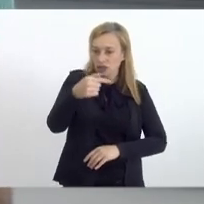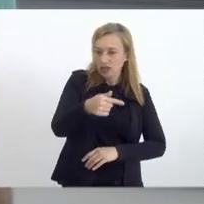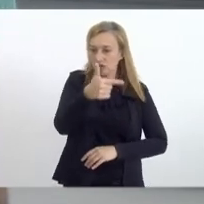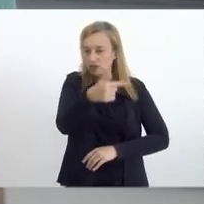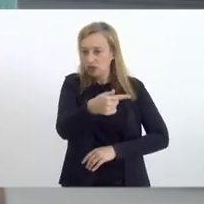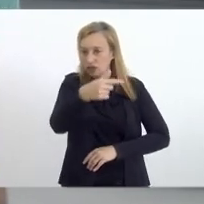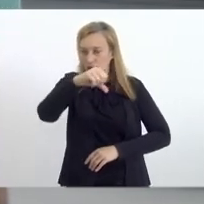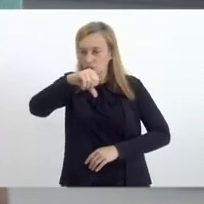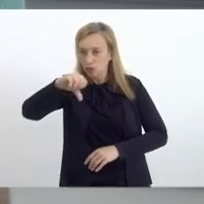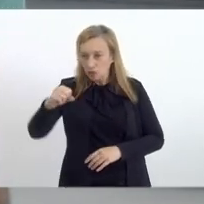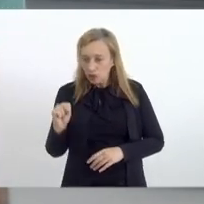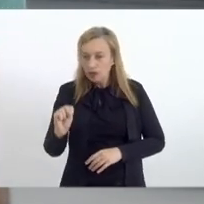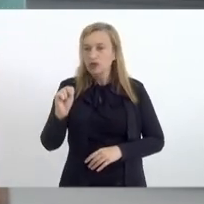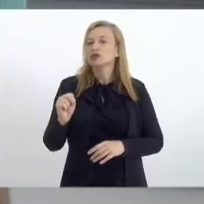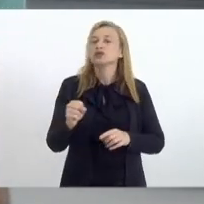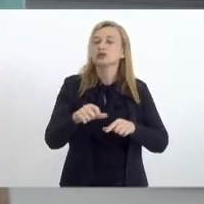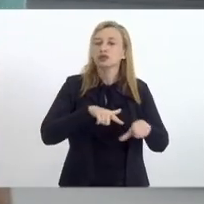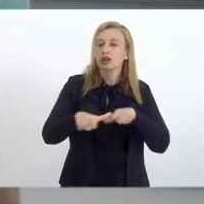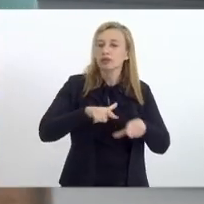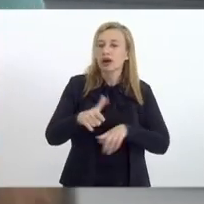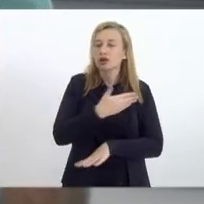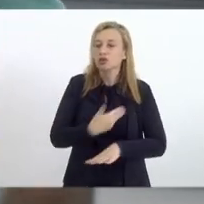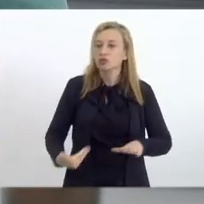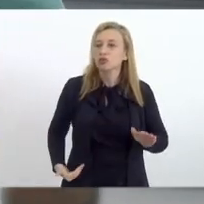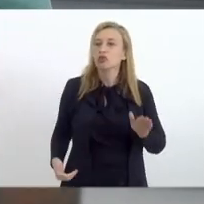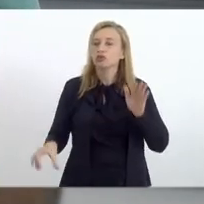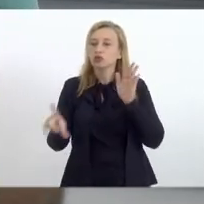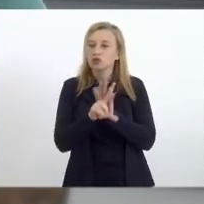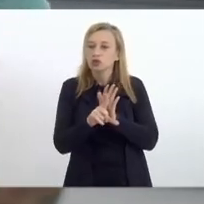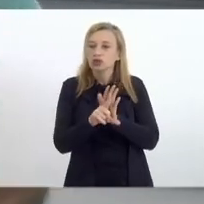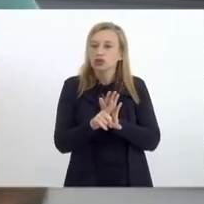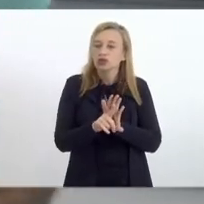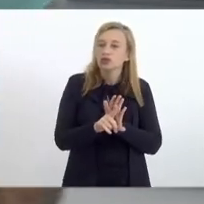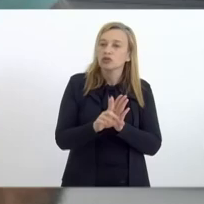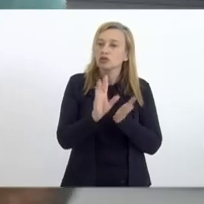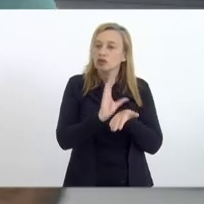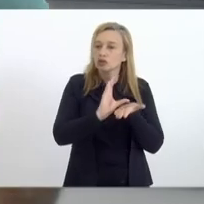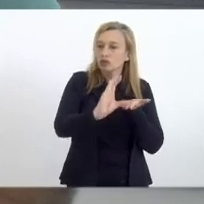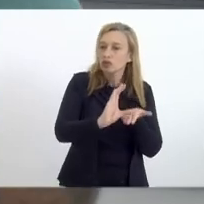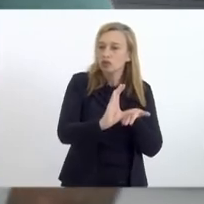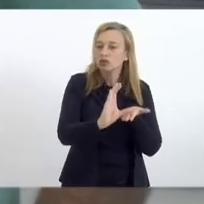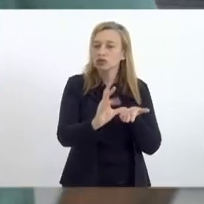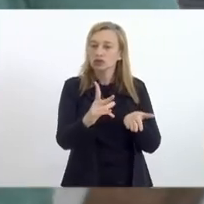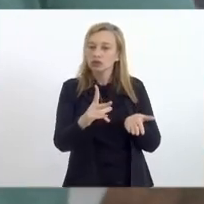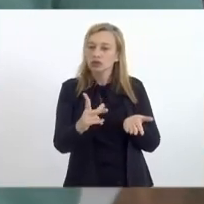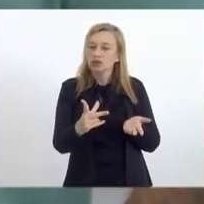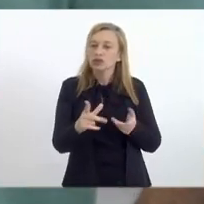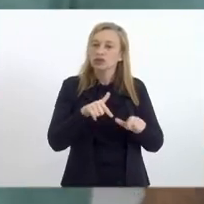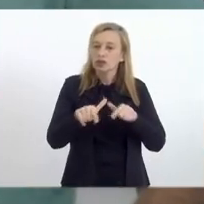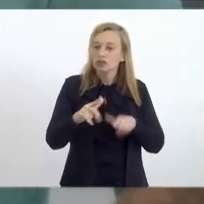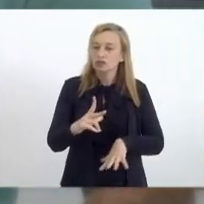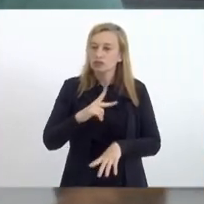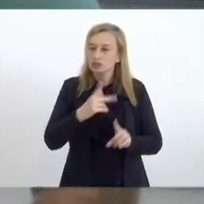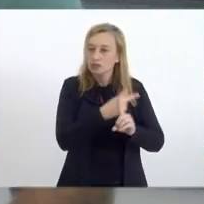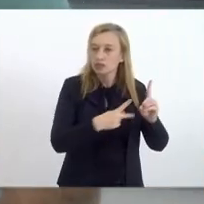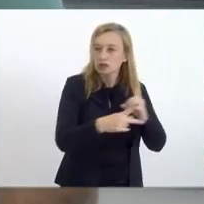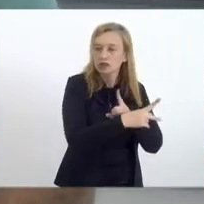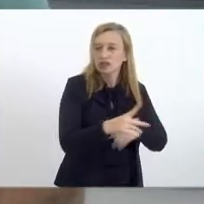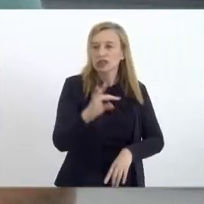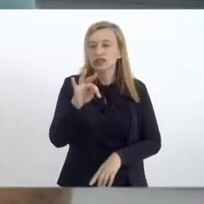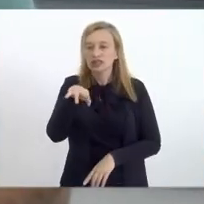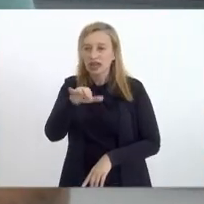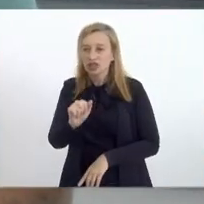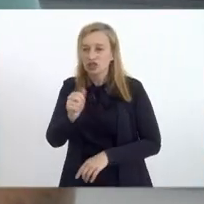Lei Geral da Previdência no Serviço Público, prevê a criação de uma fonte de custeio para os regimes próprios de previdência social, chamada de taxa